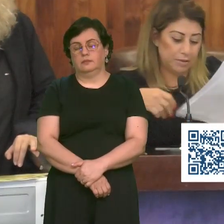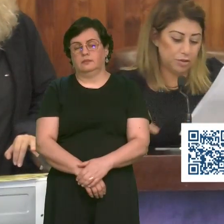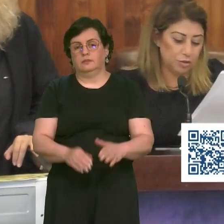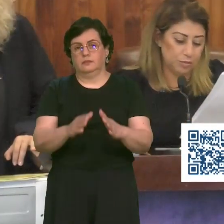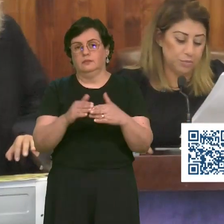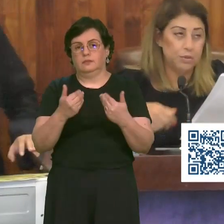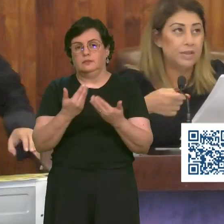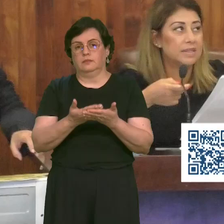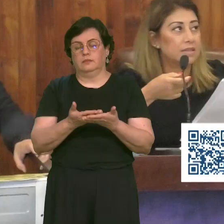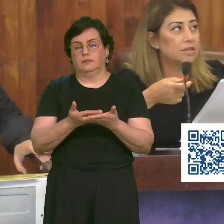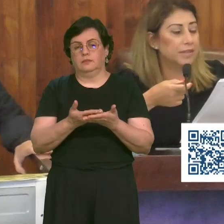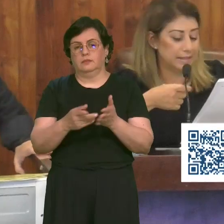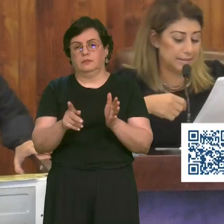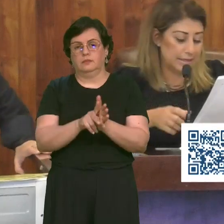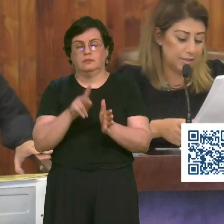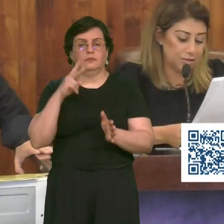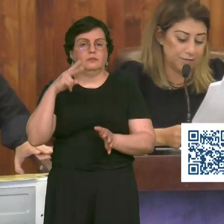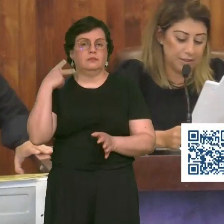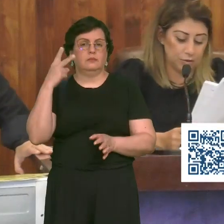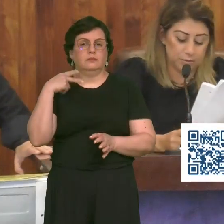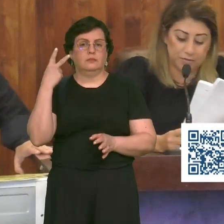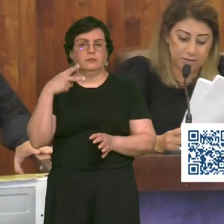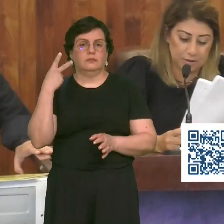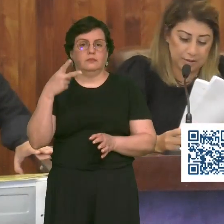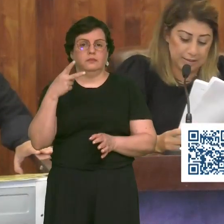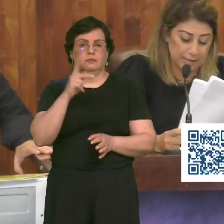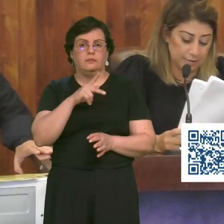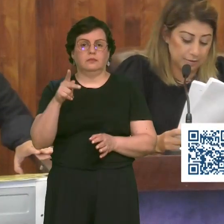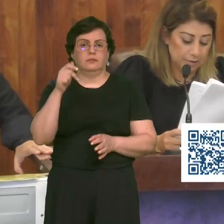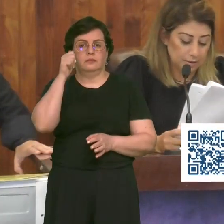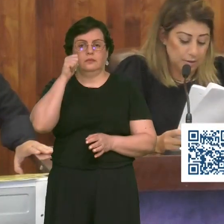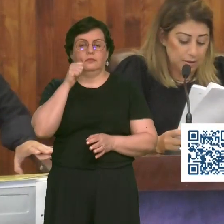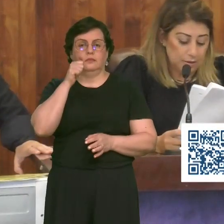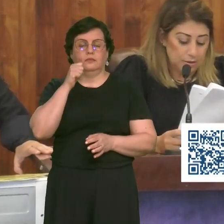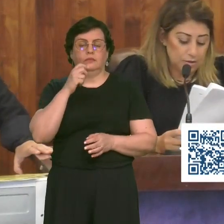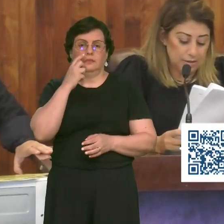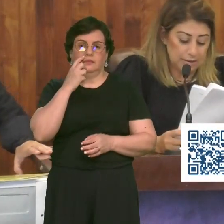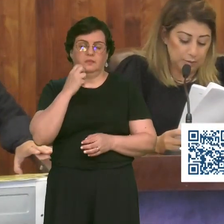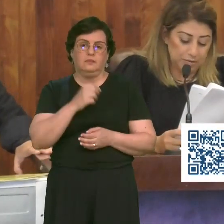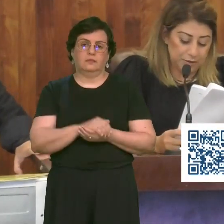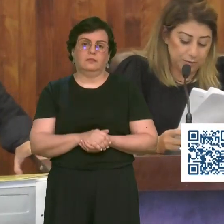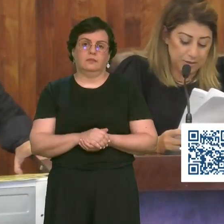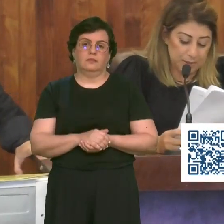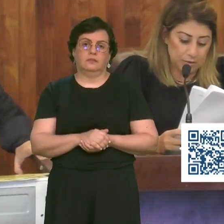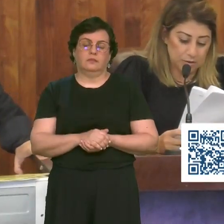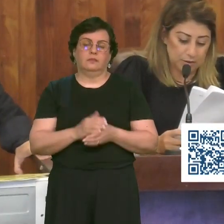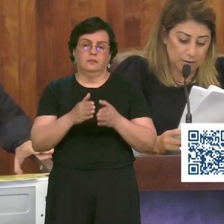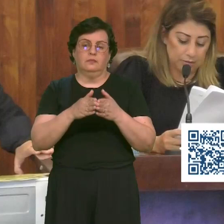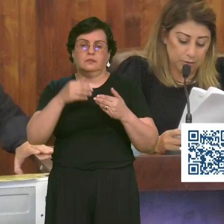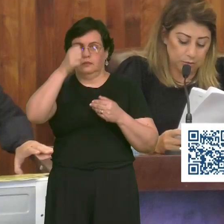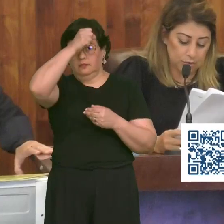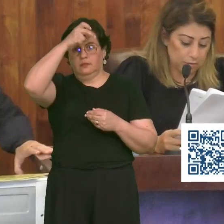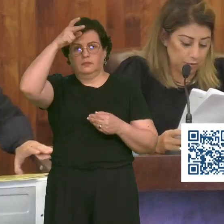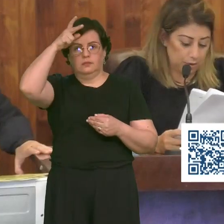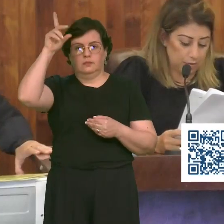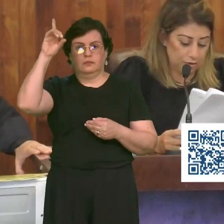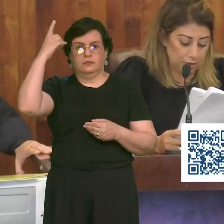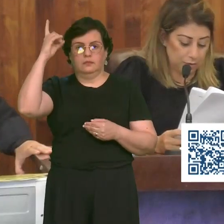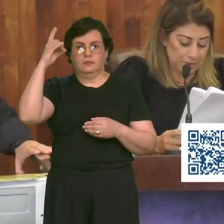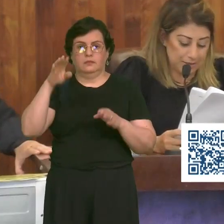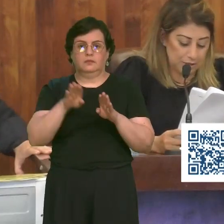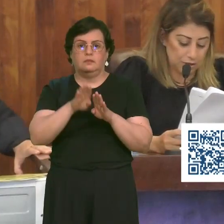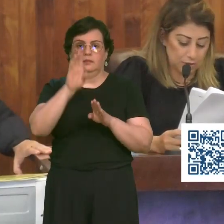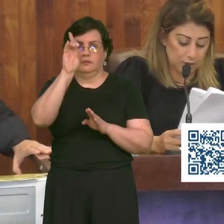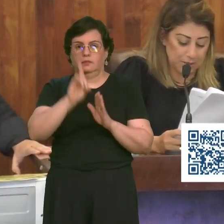requerimentos de número 1897 da vereadora professora Daniela solicitando Prefeito Municipal se o Daniel Alonso e